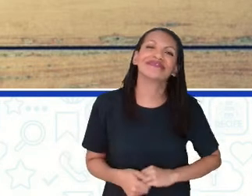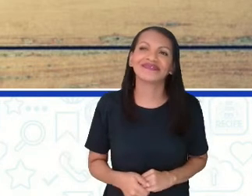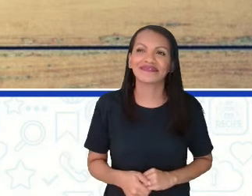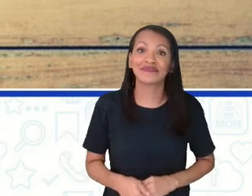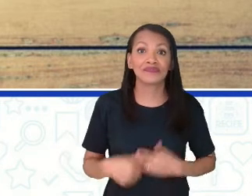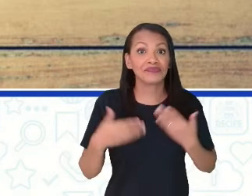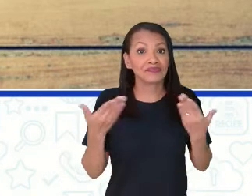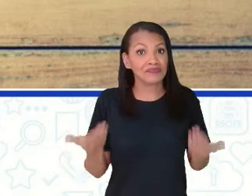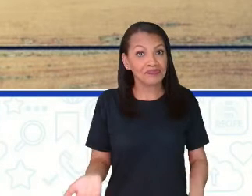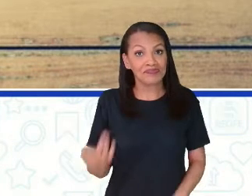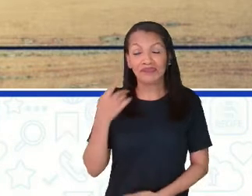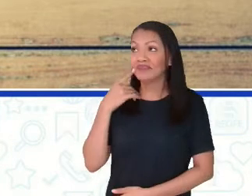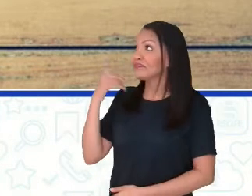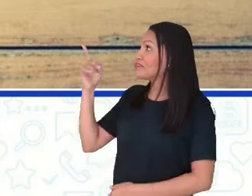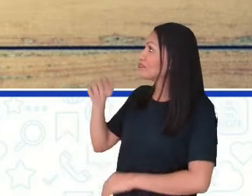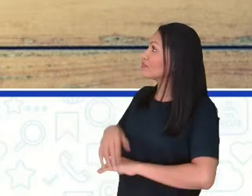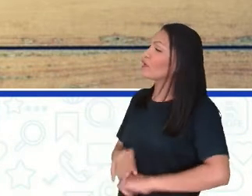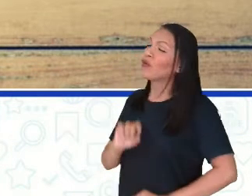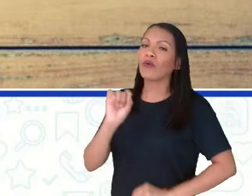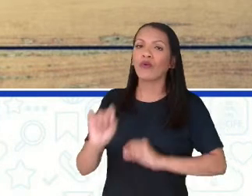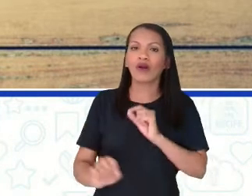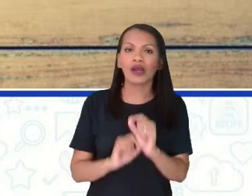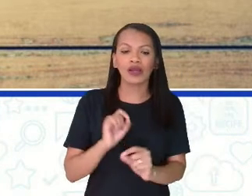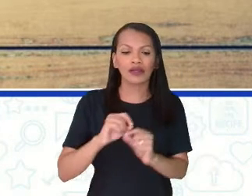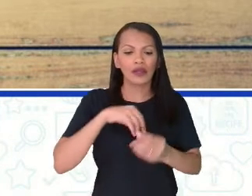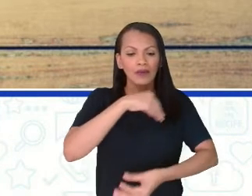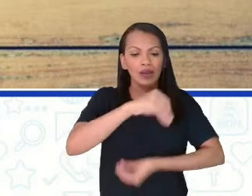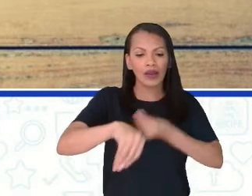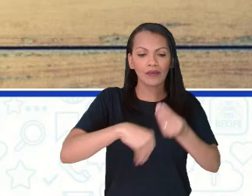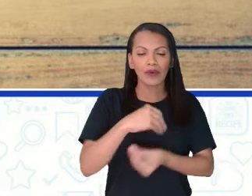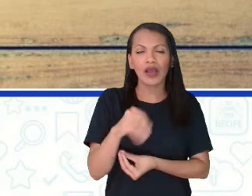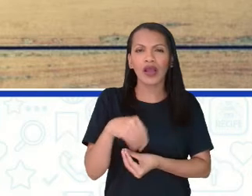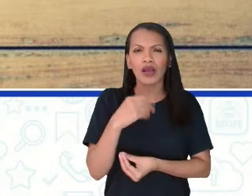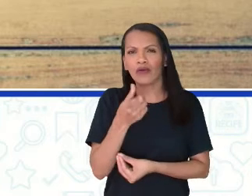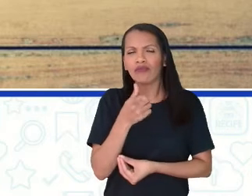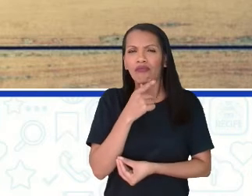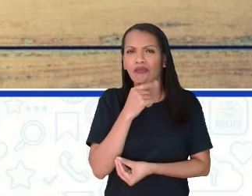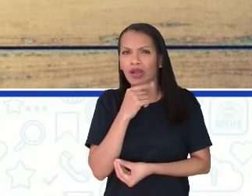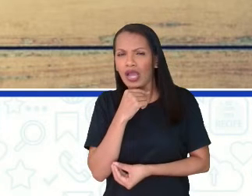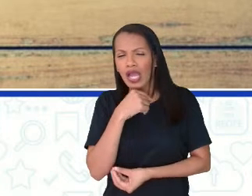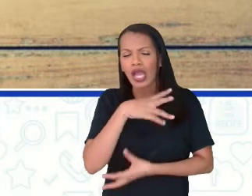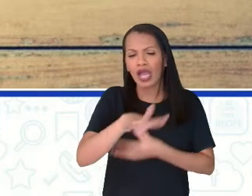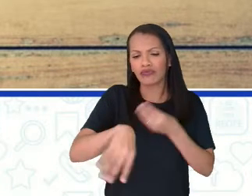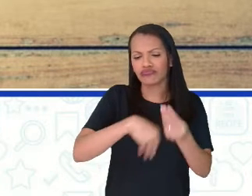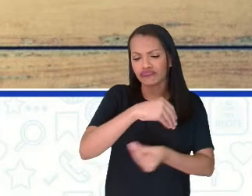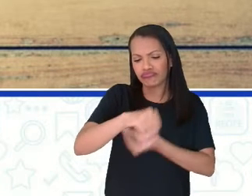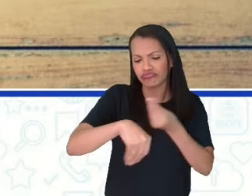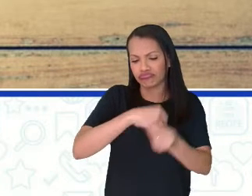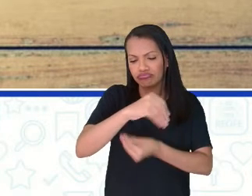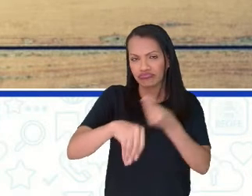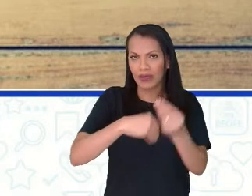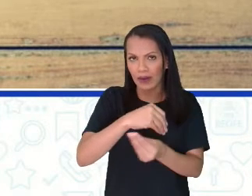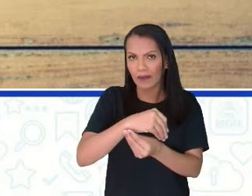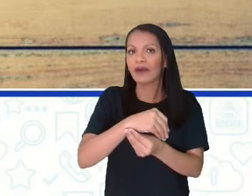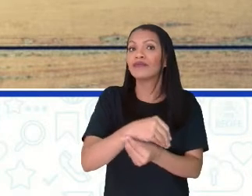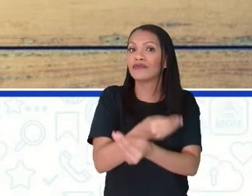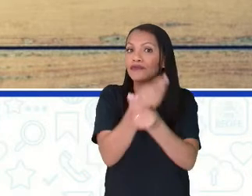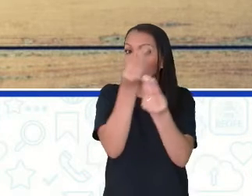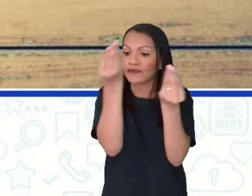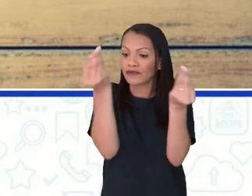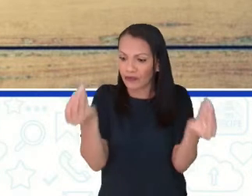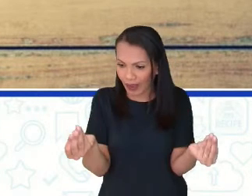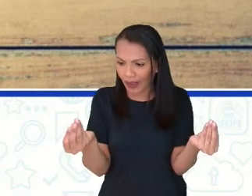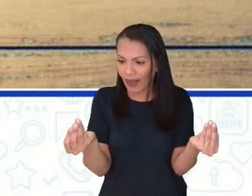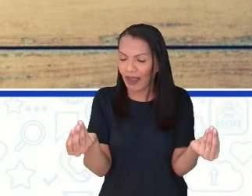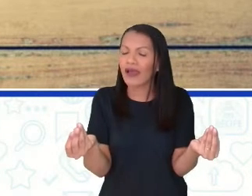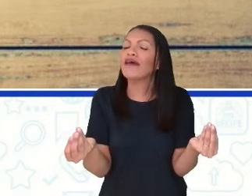destilação fracionada é a separação entre substâncias líquidas que fervem em temperaturas diferentes. Assim,